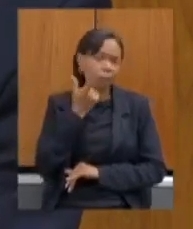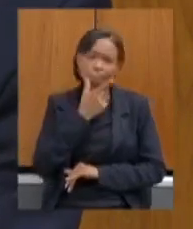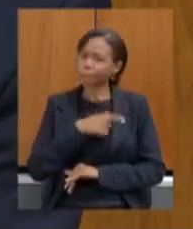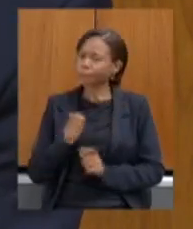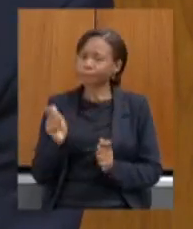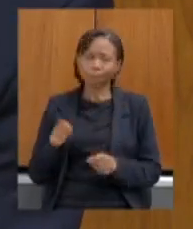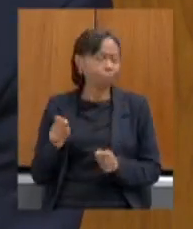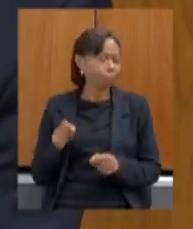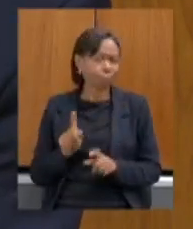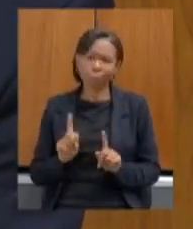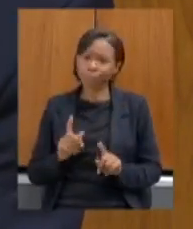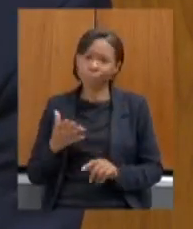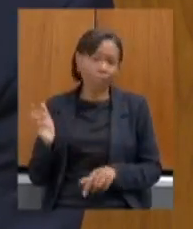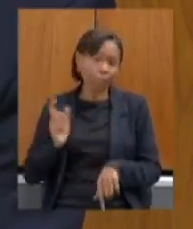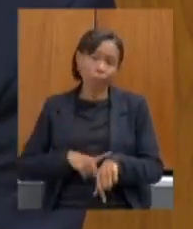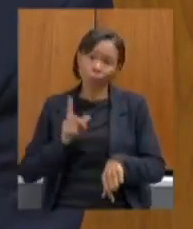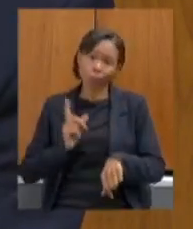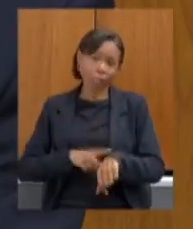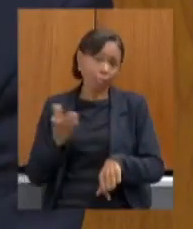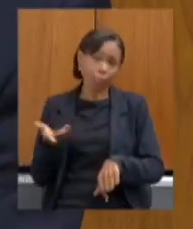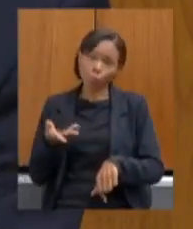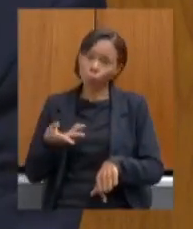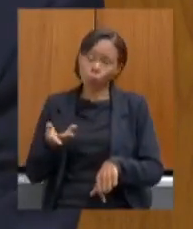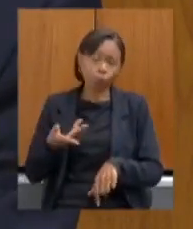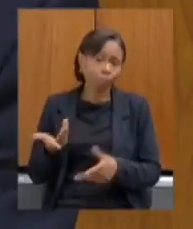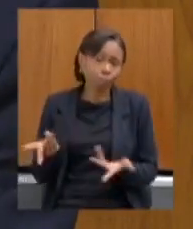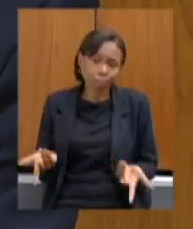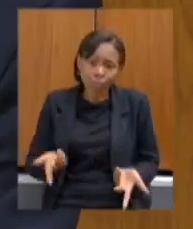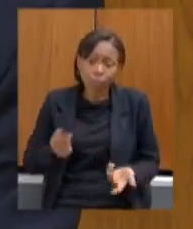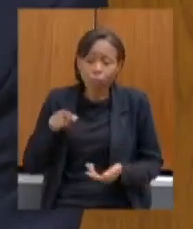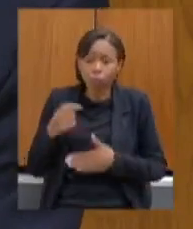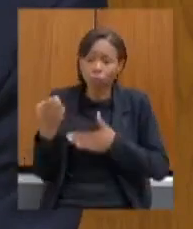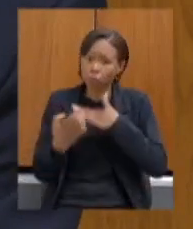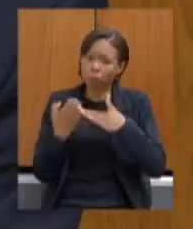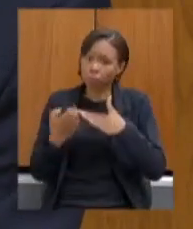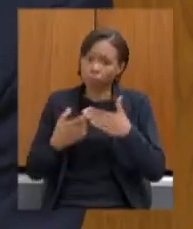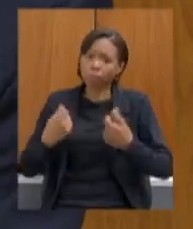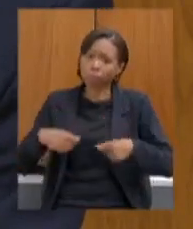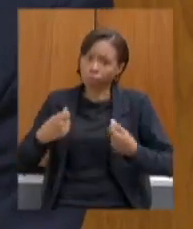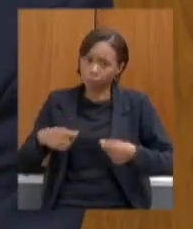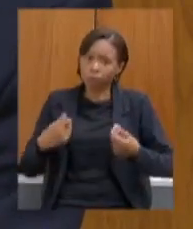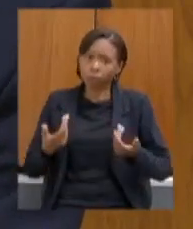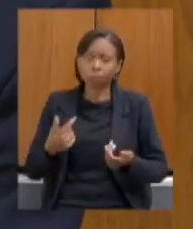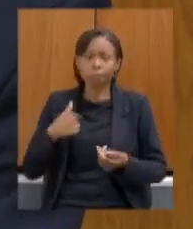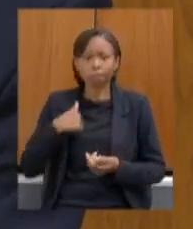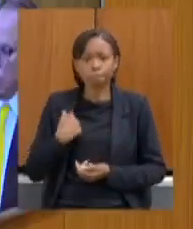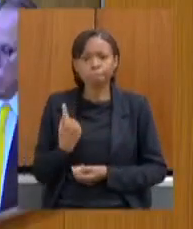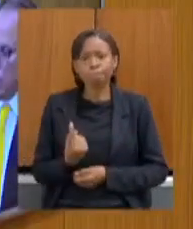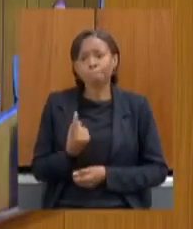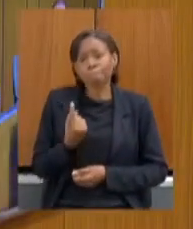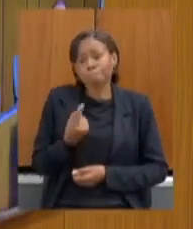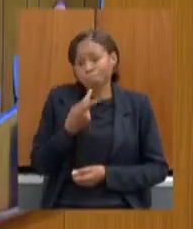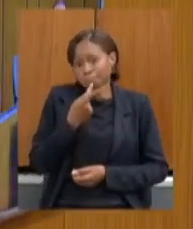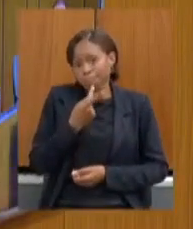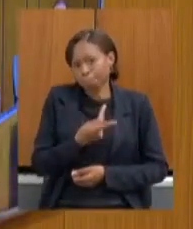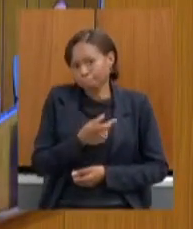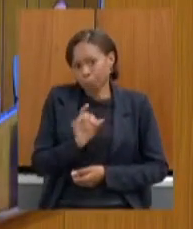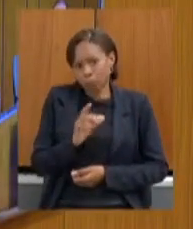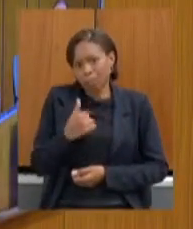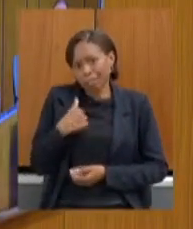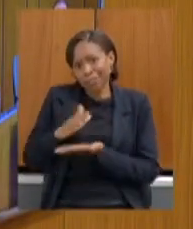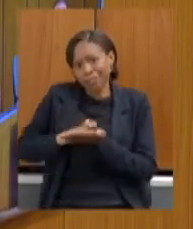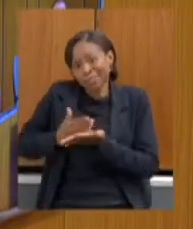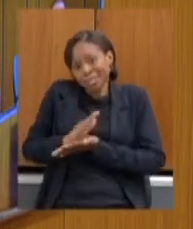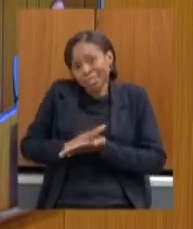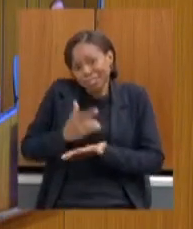da celeridade que os empresários querem para gerar esses empregos nos nossos estados. Então, a única coisa que eu tenho para falar, e eu estou sendo até chato